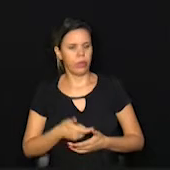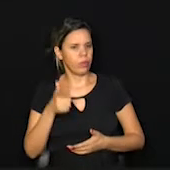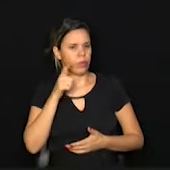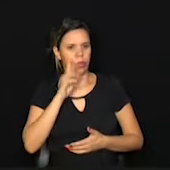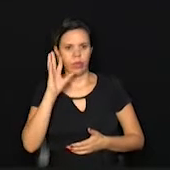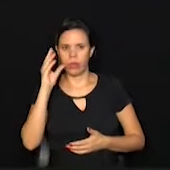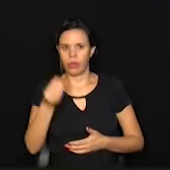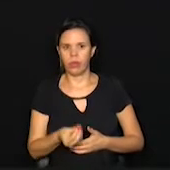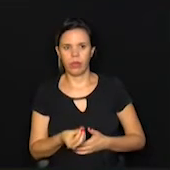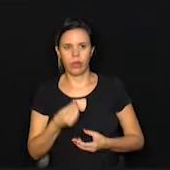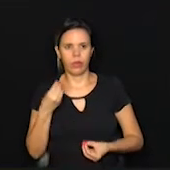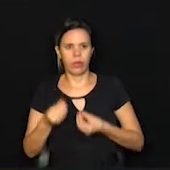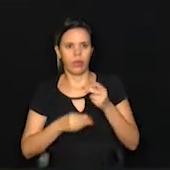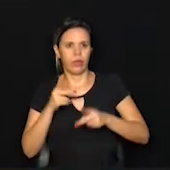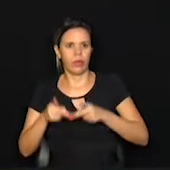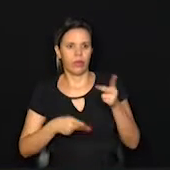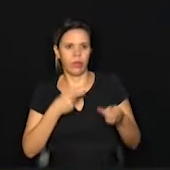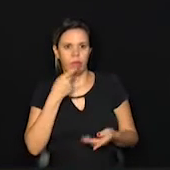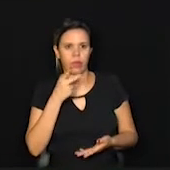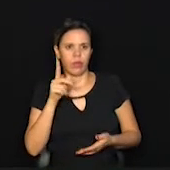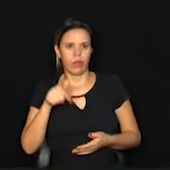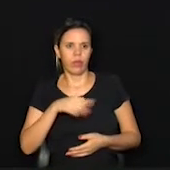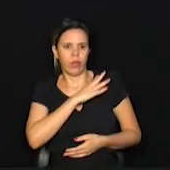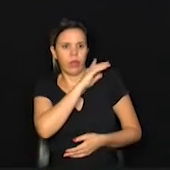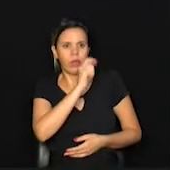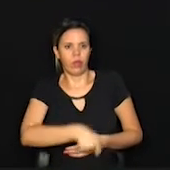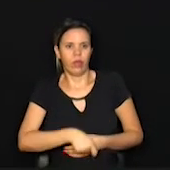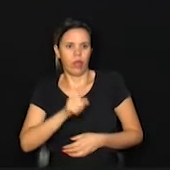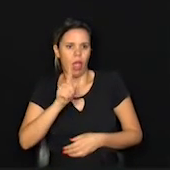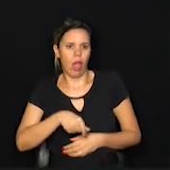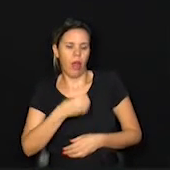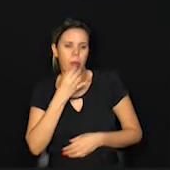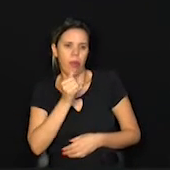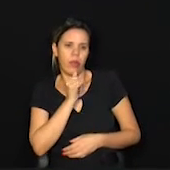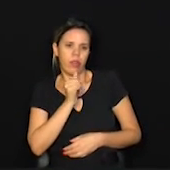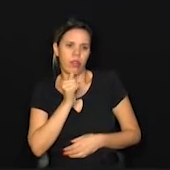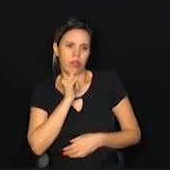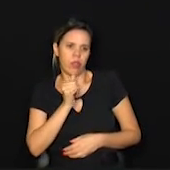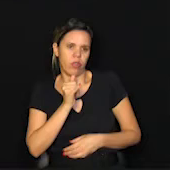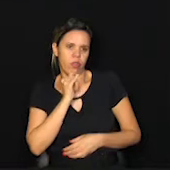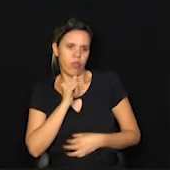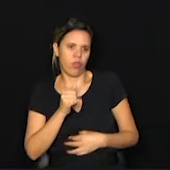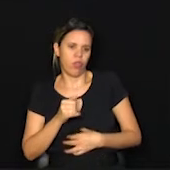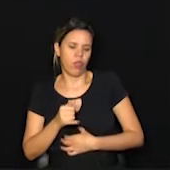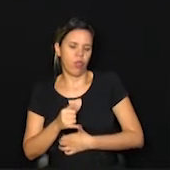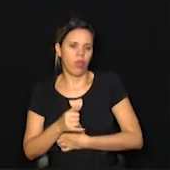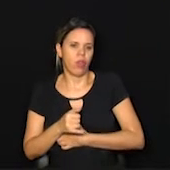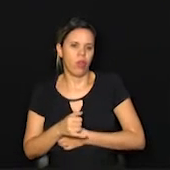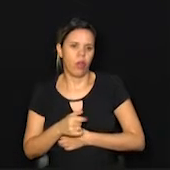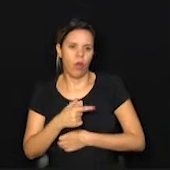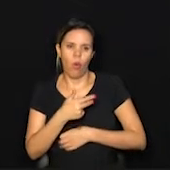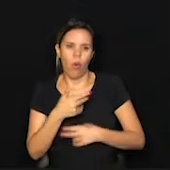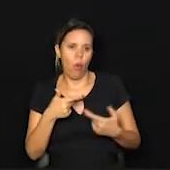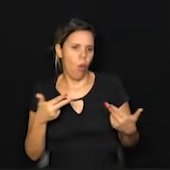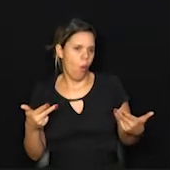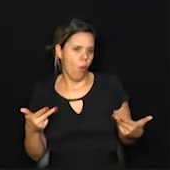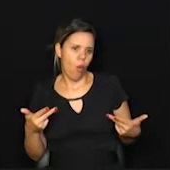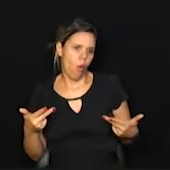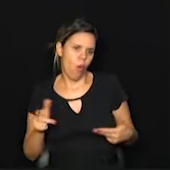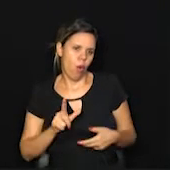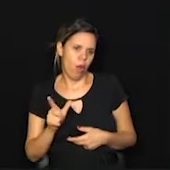consigo entender como que as pessoas falam que aquilo era bom né Por exemplo tem uma pegar algo que é que não